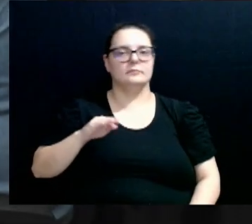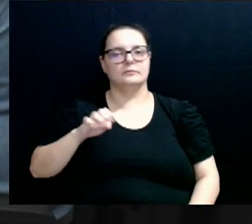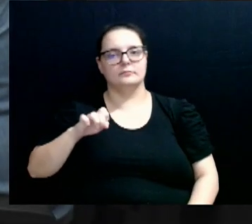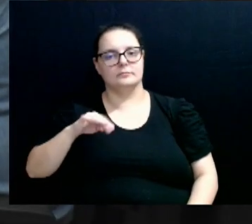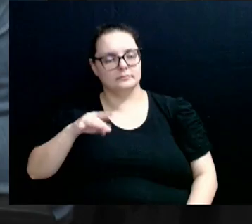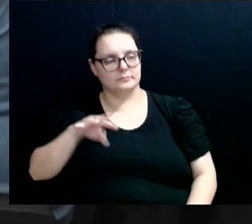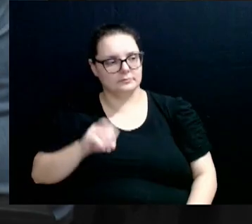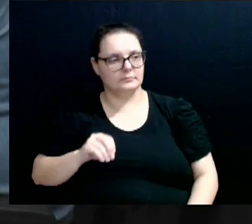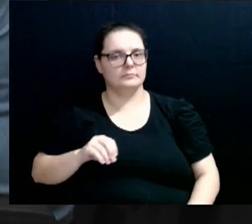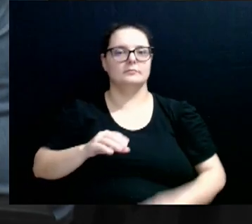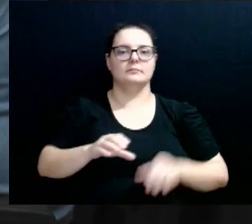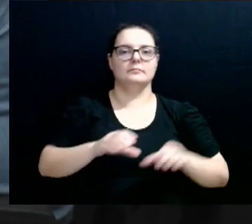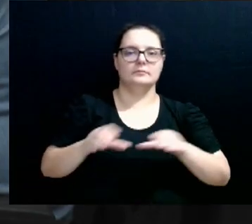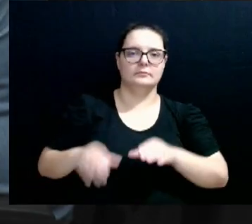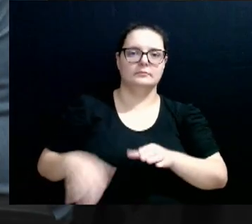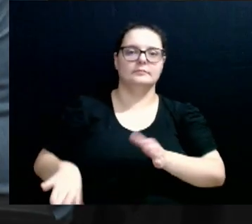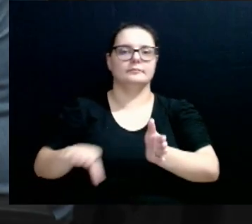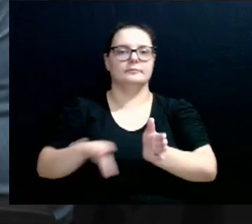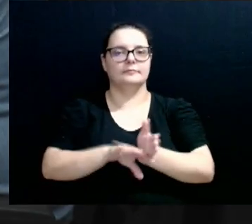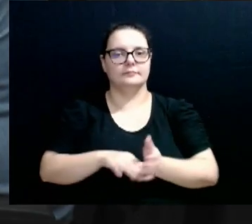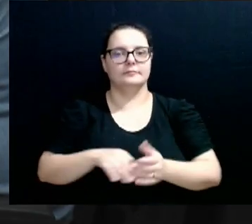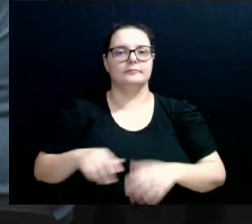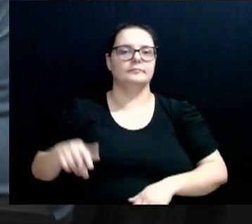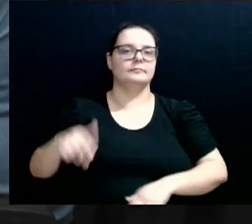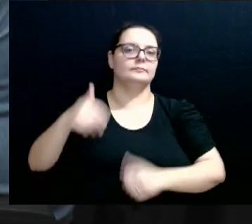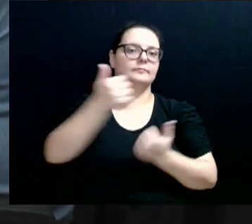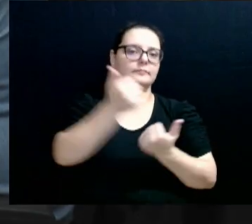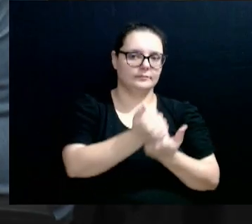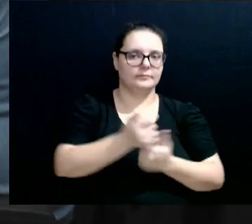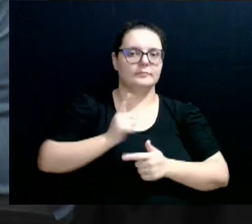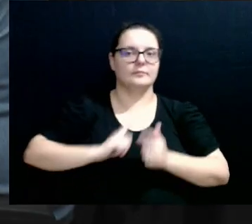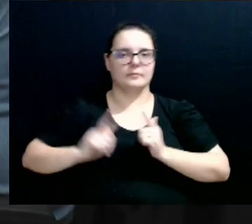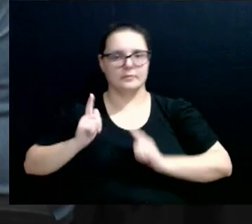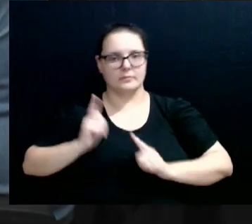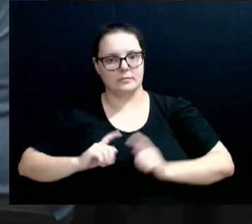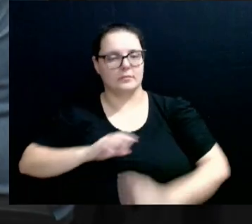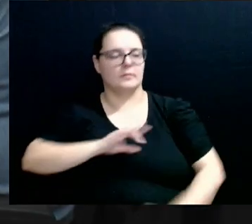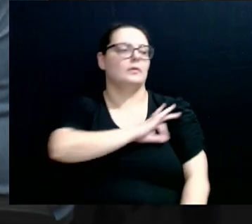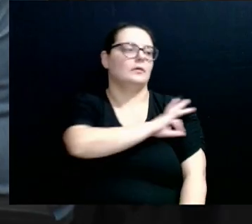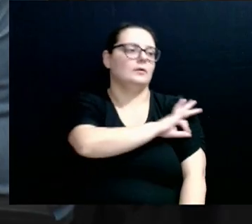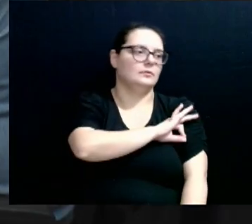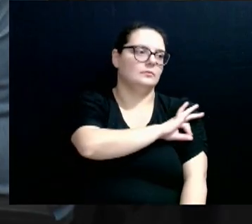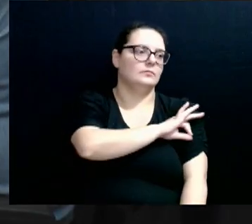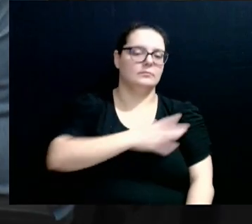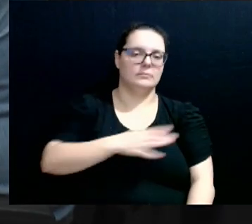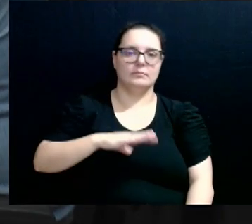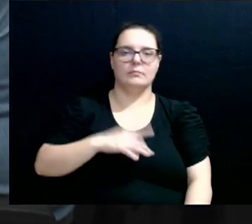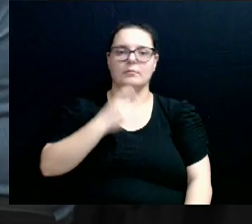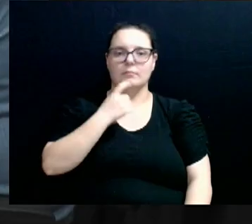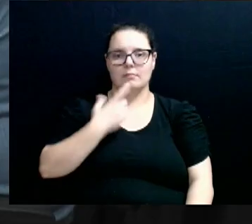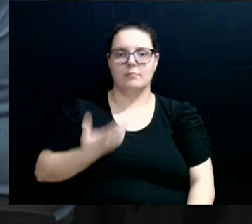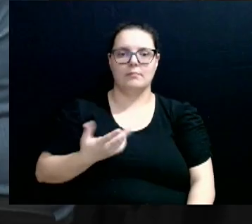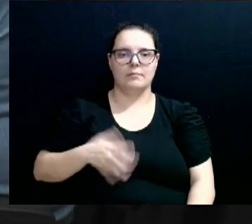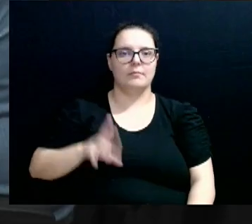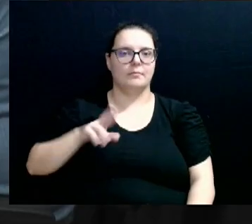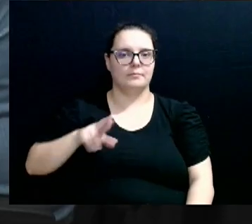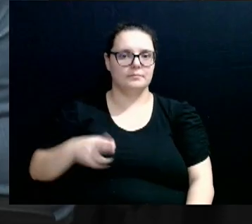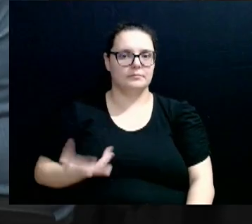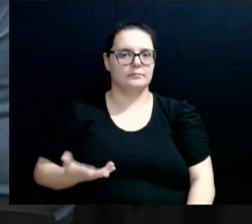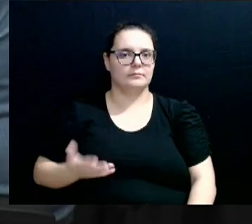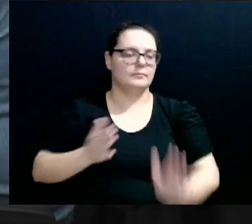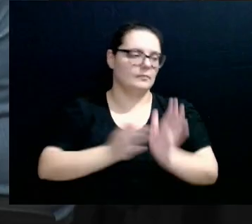chegar a um posto de gestão, né, na Prefeitura Municipal de Campinas, por meio de um concurso público em